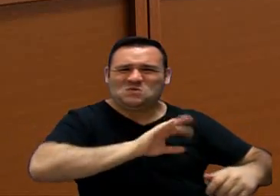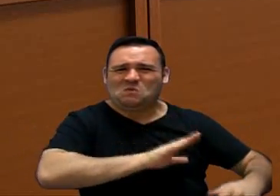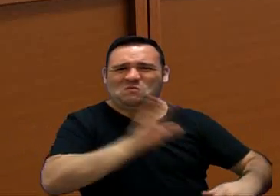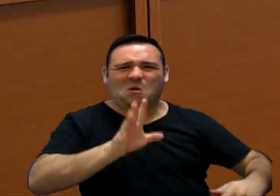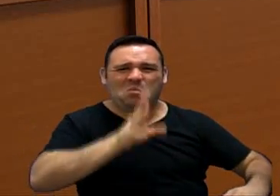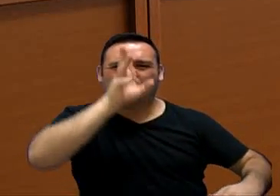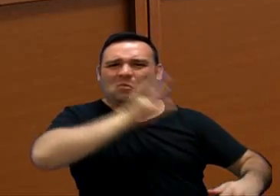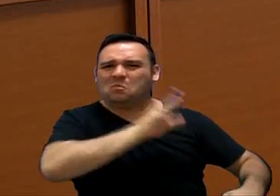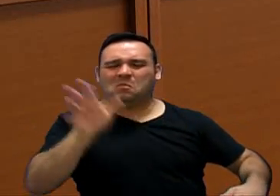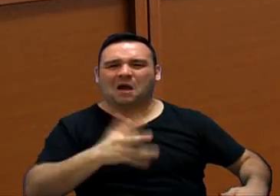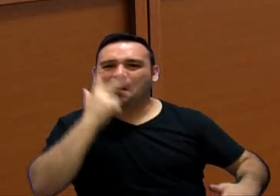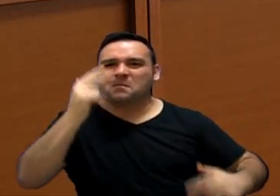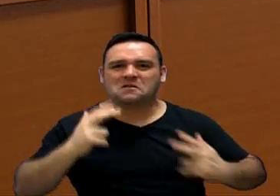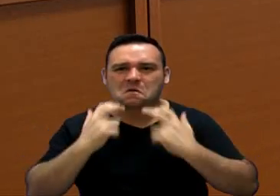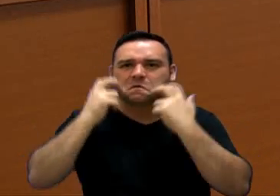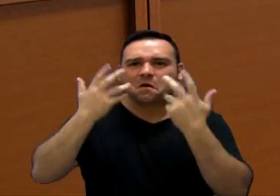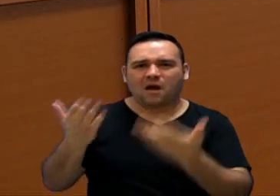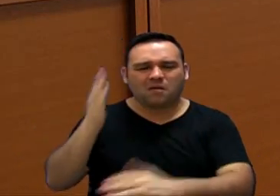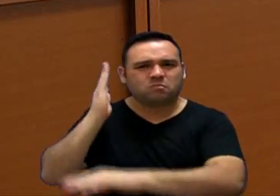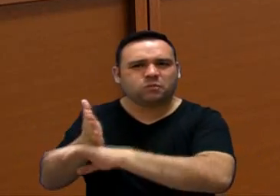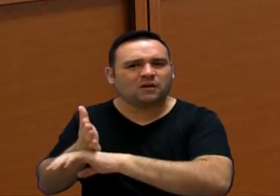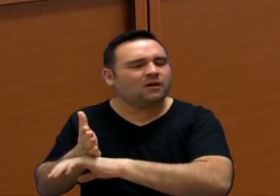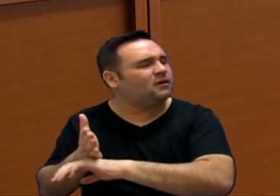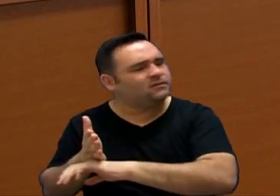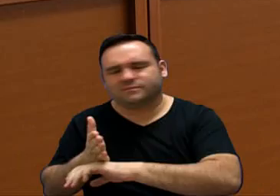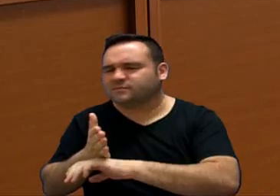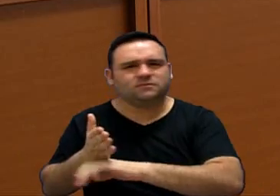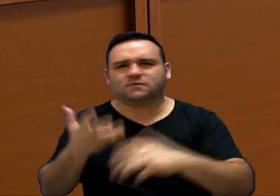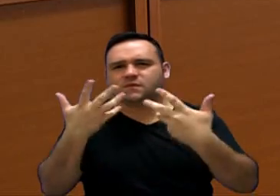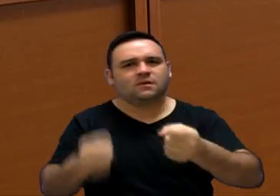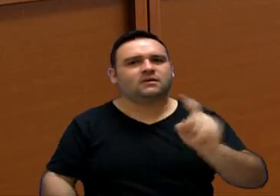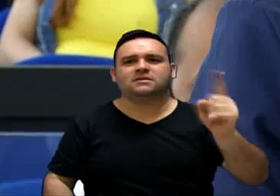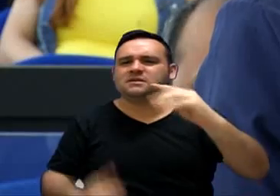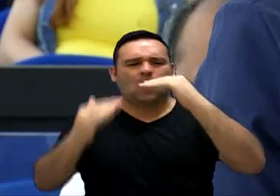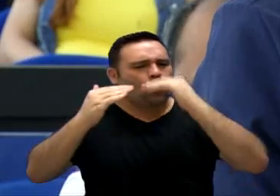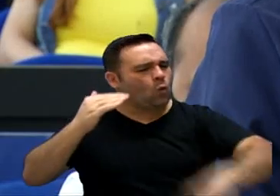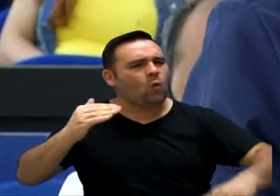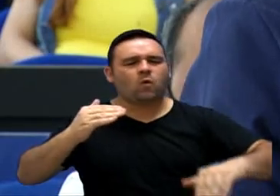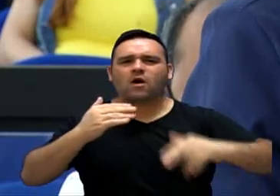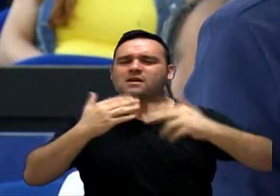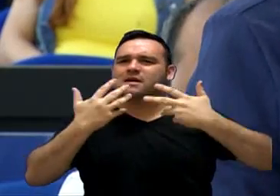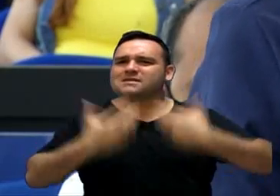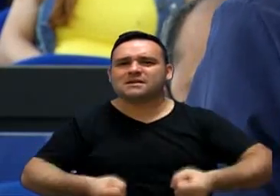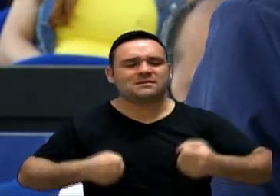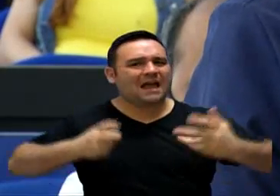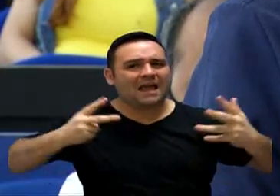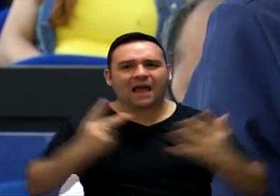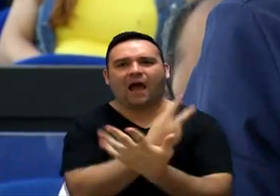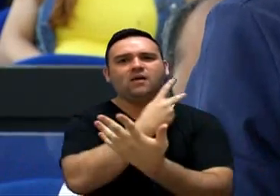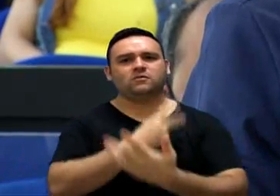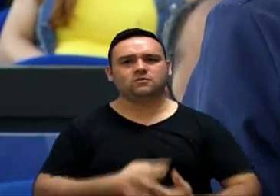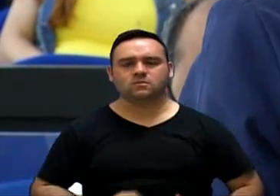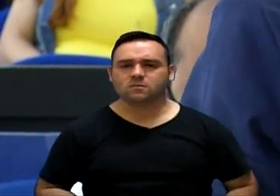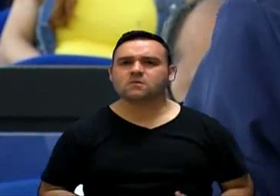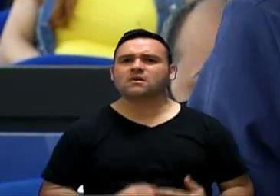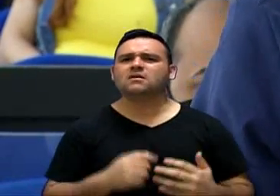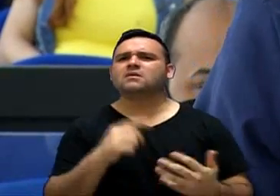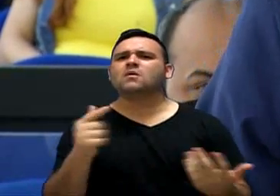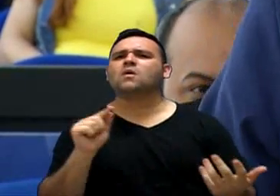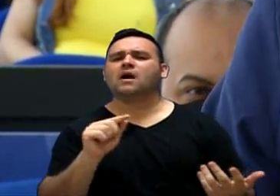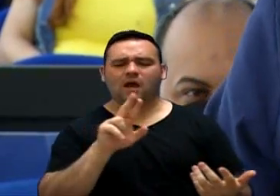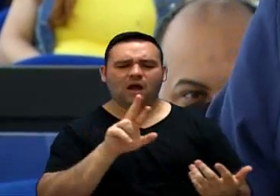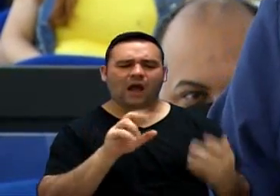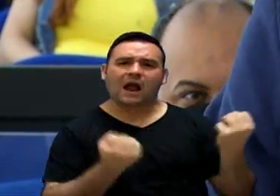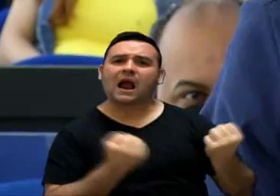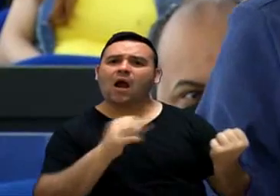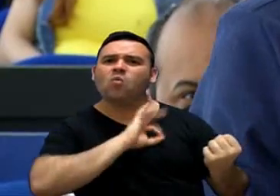esse tipo de intimidação que foi feita com a ex-prefeita é inaceitável, intolerável, irregular. O que que a Romu